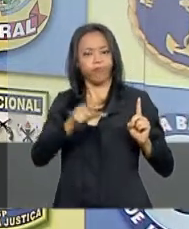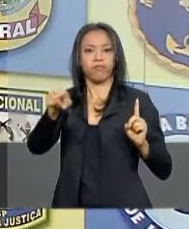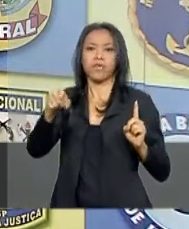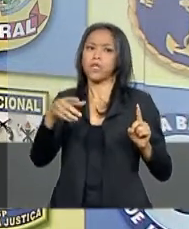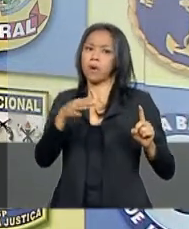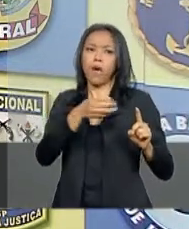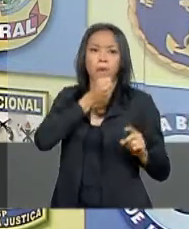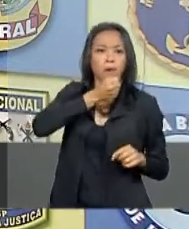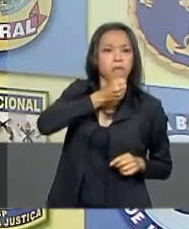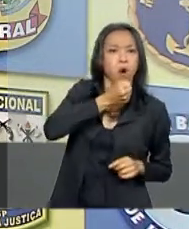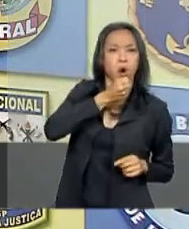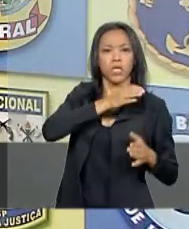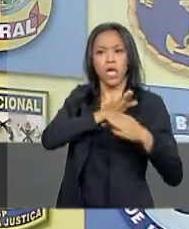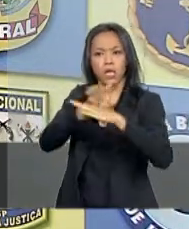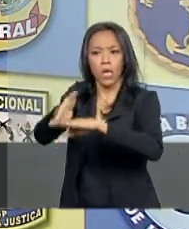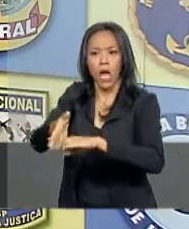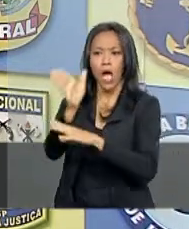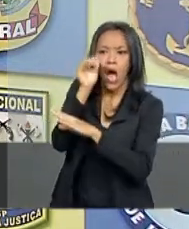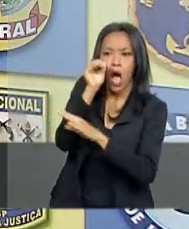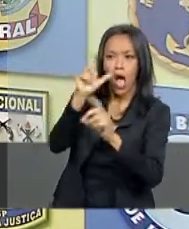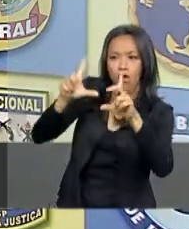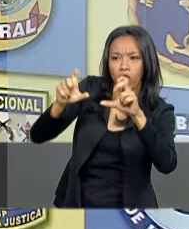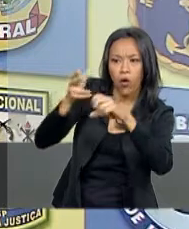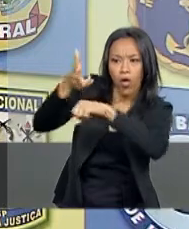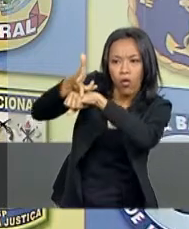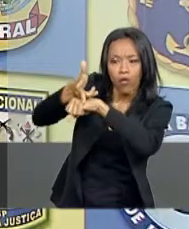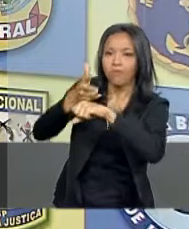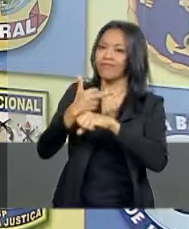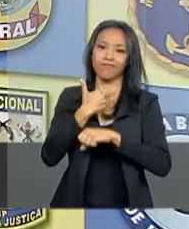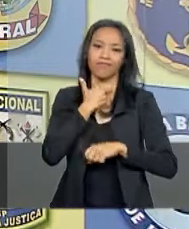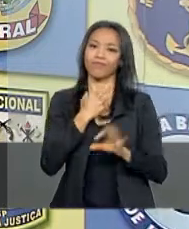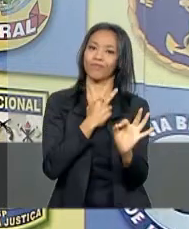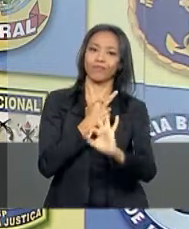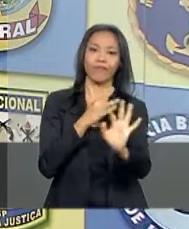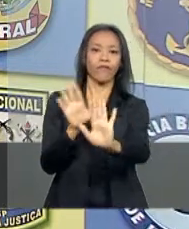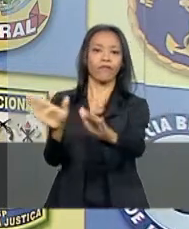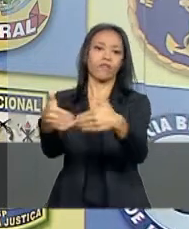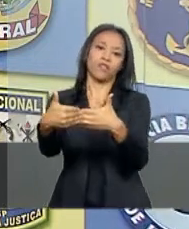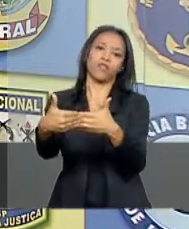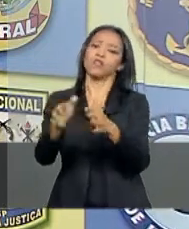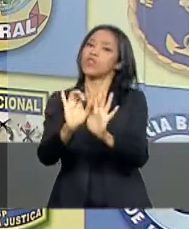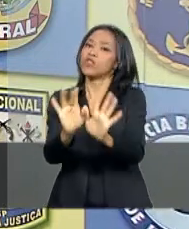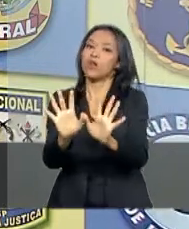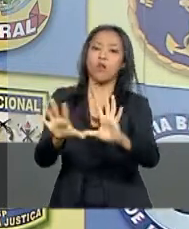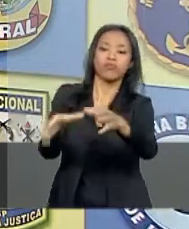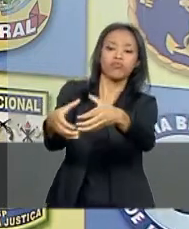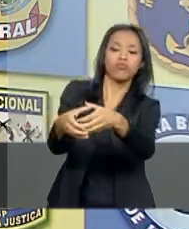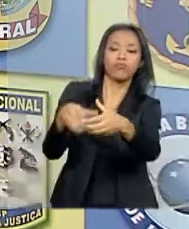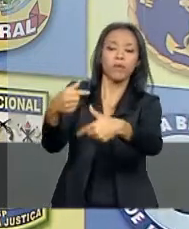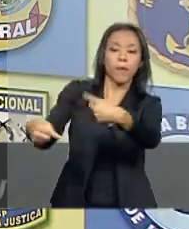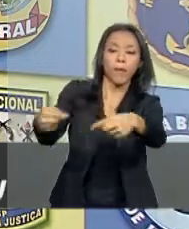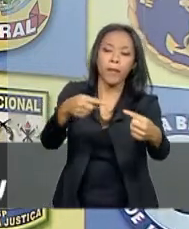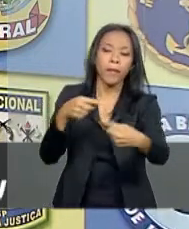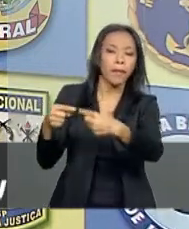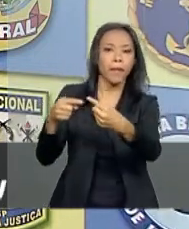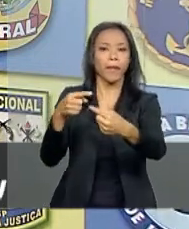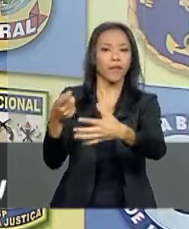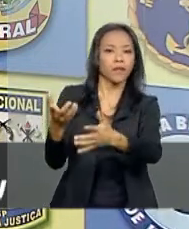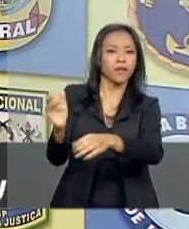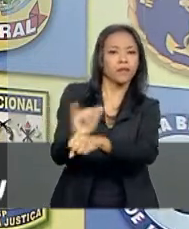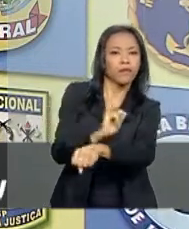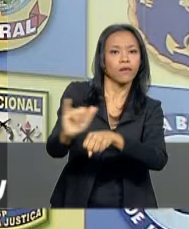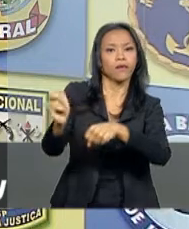portanto a imprensa não vai poder participar dessa reunião, que tem um caráter mais técnico, uma reunião para discutir questões técnicas dessa